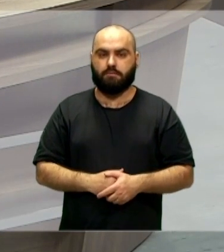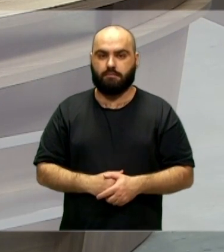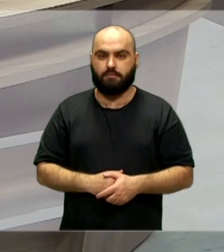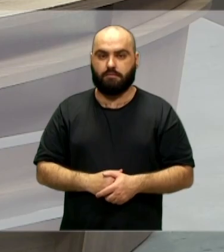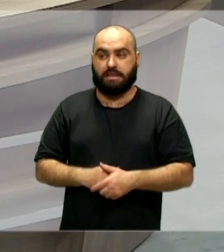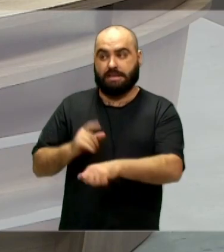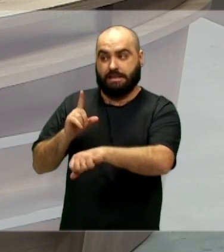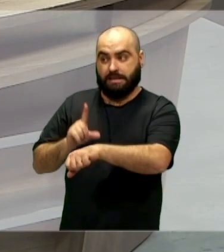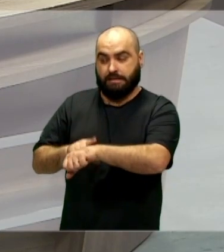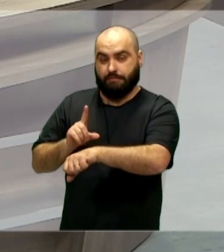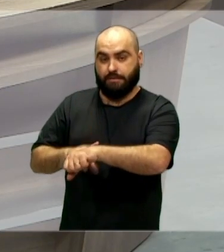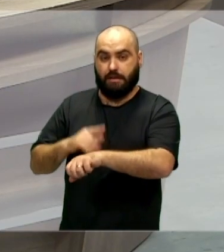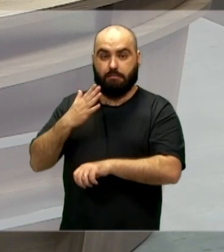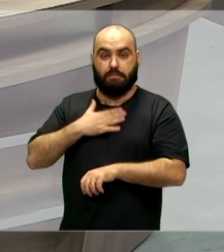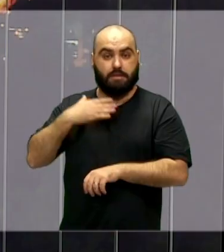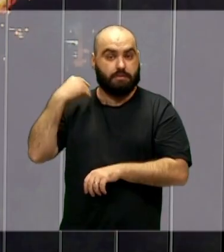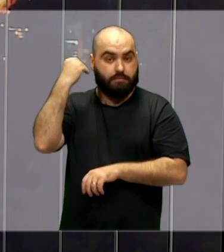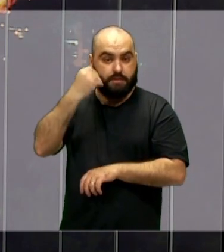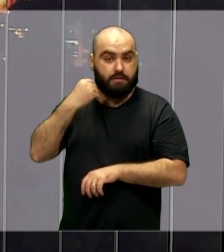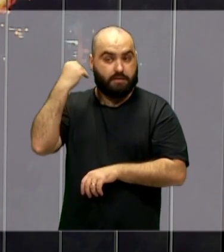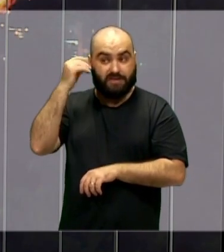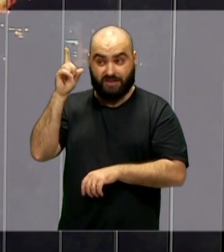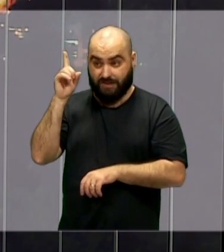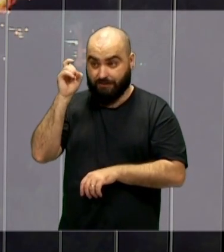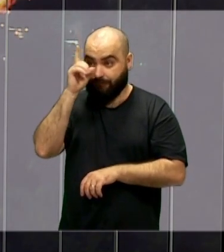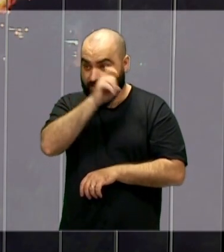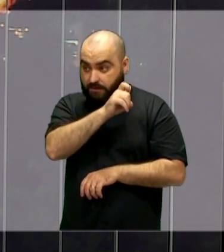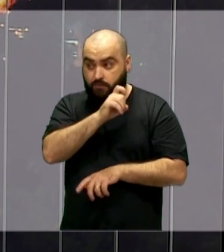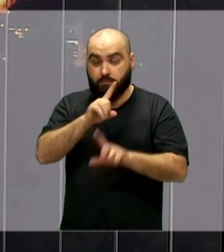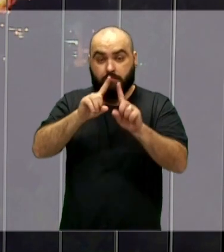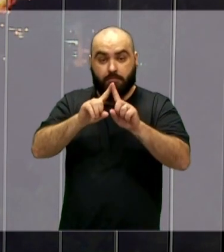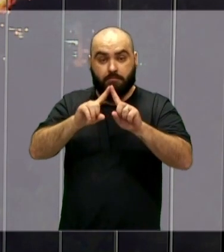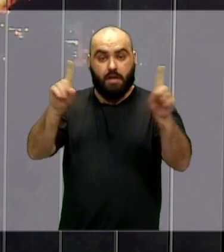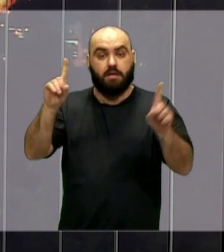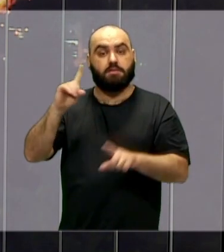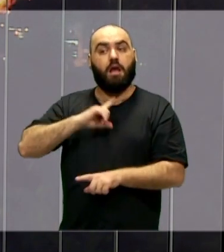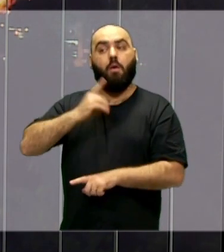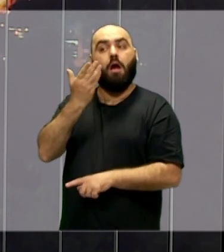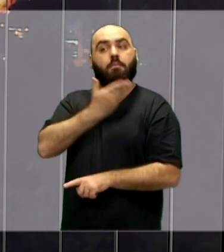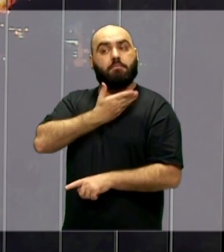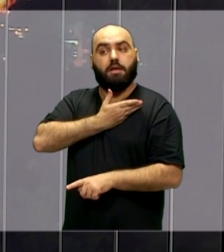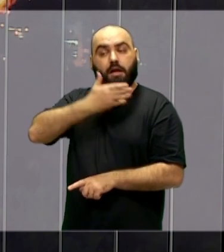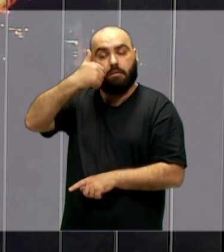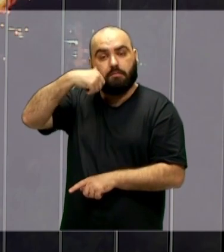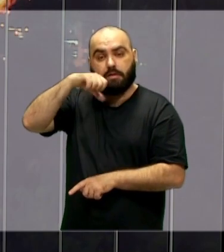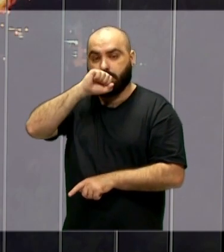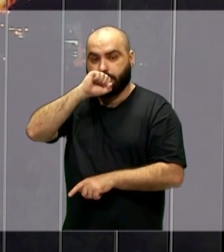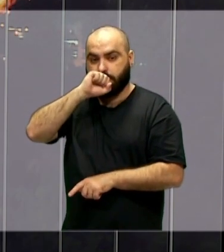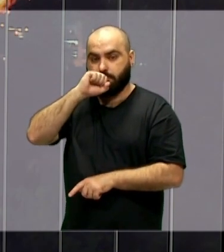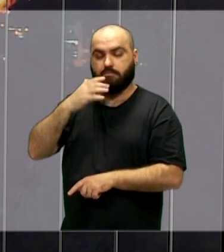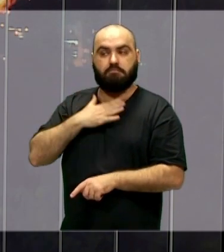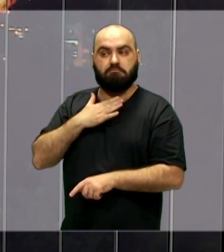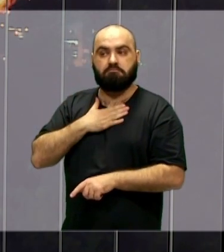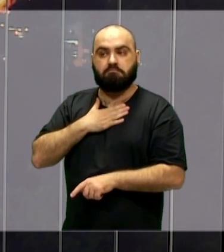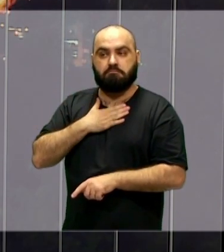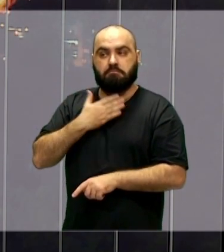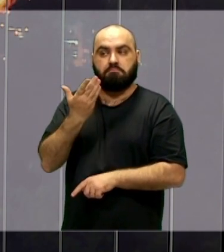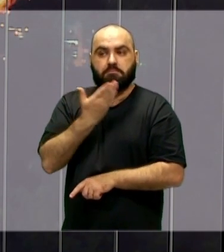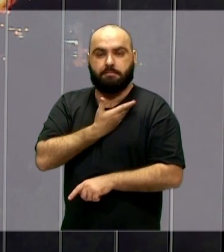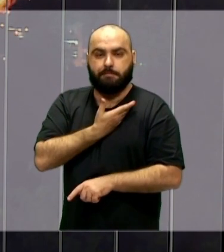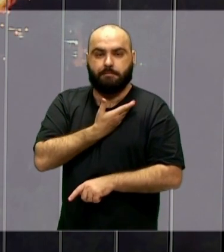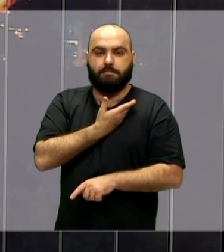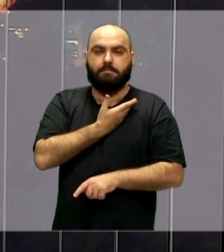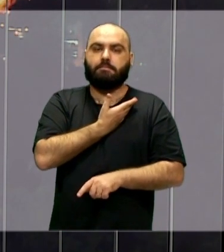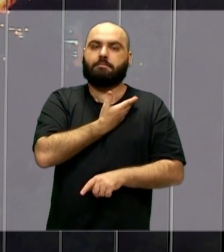o tempo, eu digo que a minha experiência foi complexa, mas que hoje eu sou muito amiga da minha mãe, que é quem eu considero minha família. E o apoio da